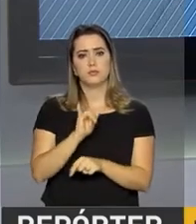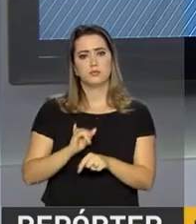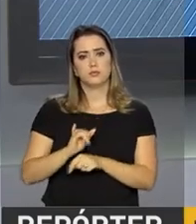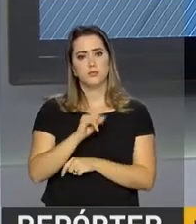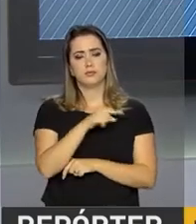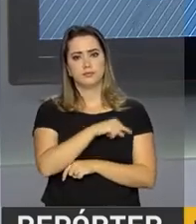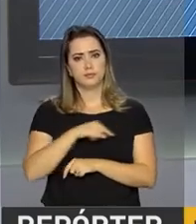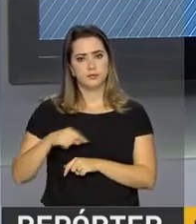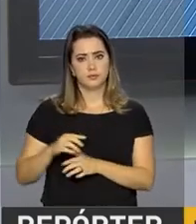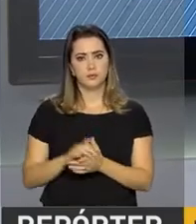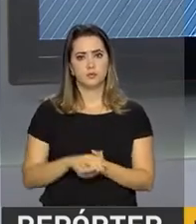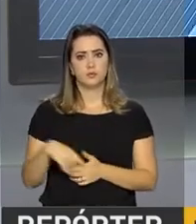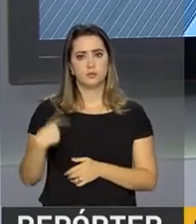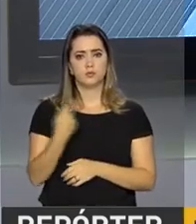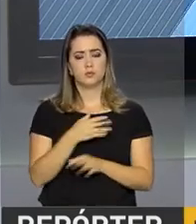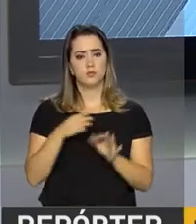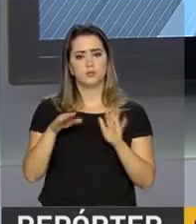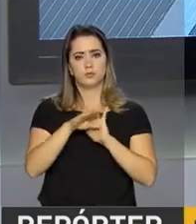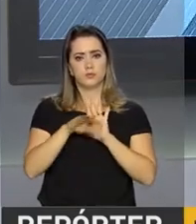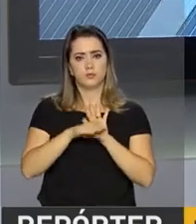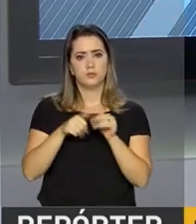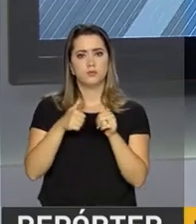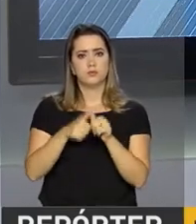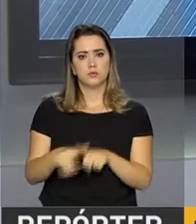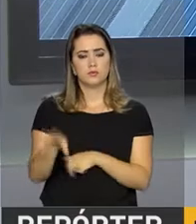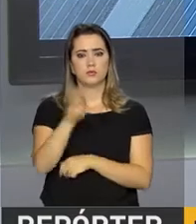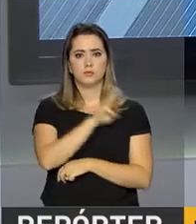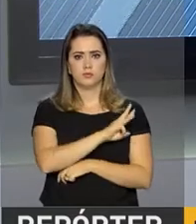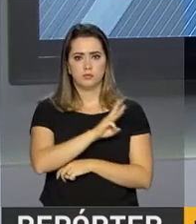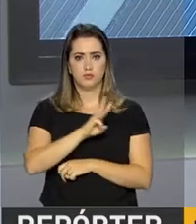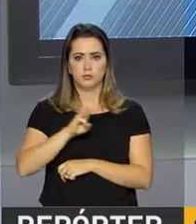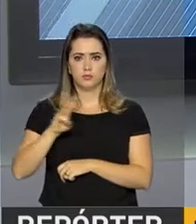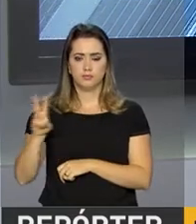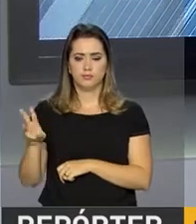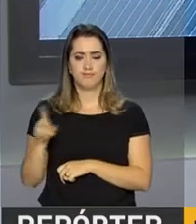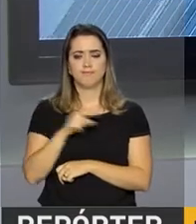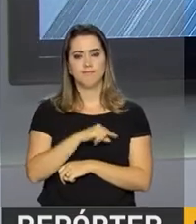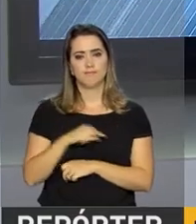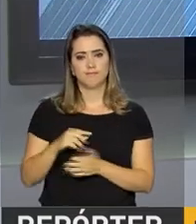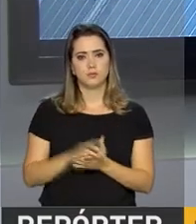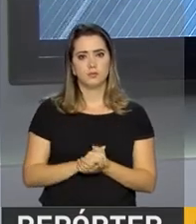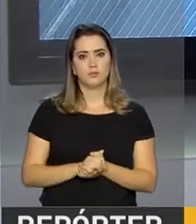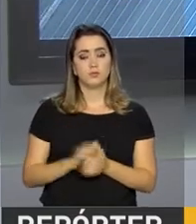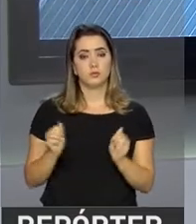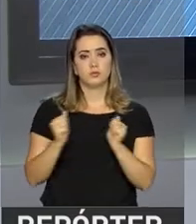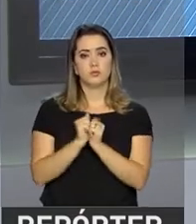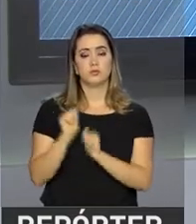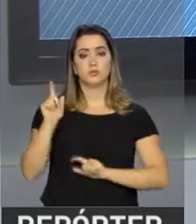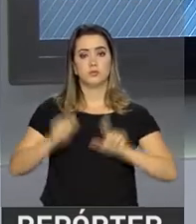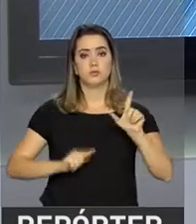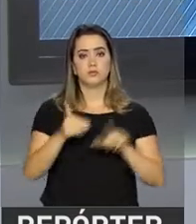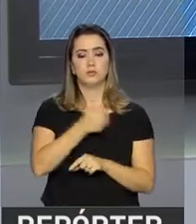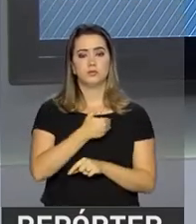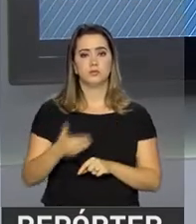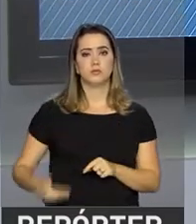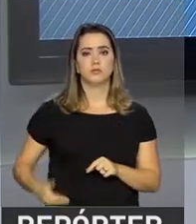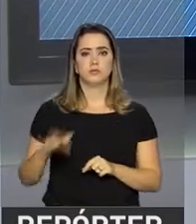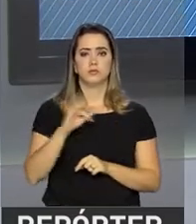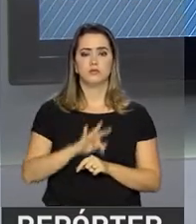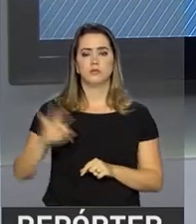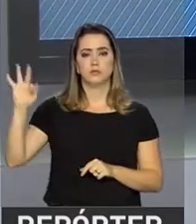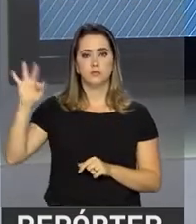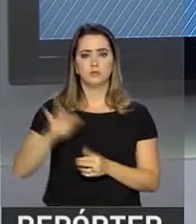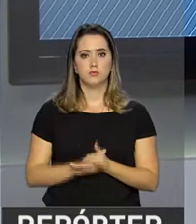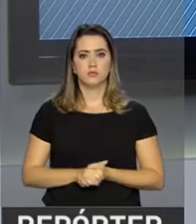as reportagens no youtube toda a nossa programação também está na página da nbr na internet continue com a gente aqui na nbr a tv